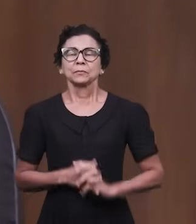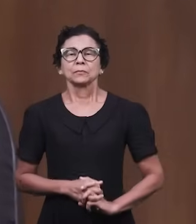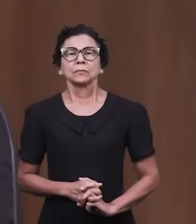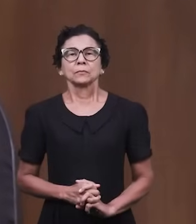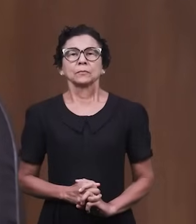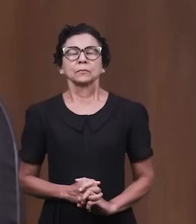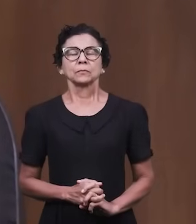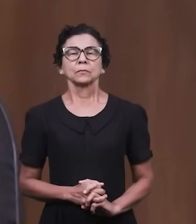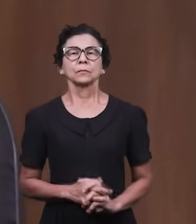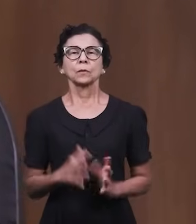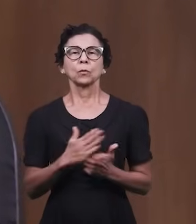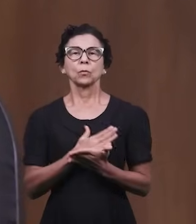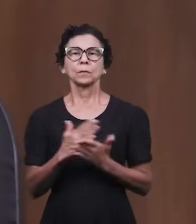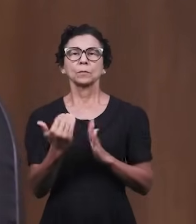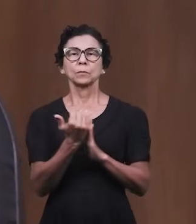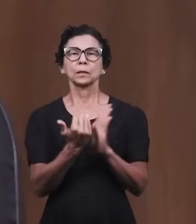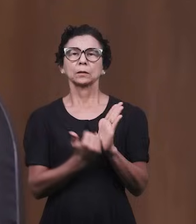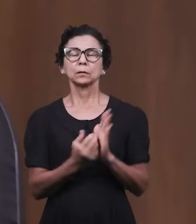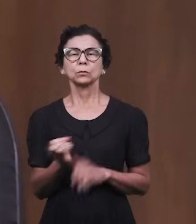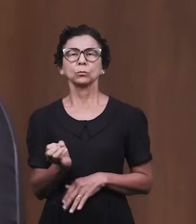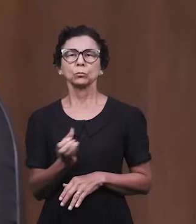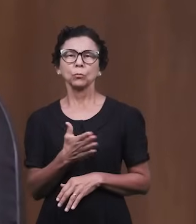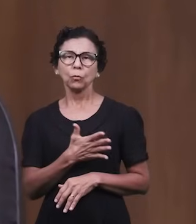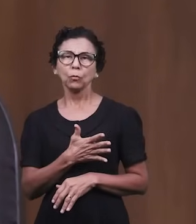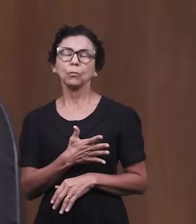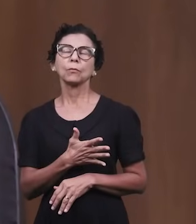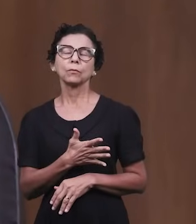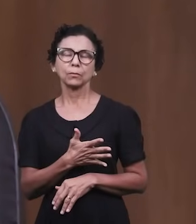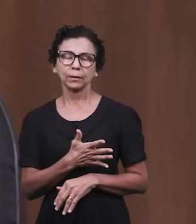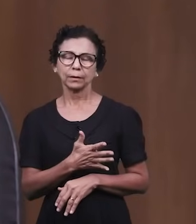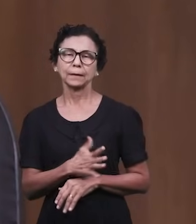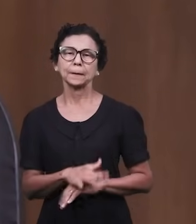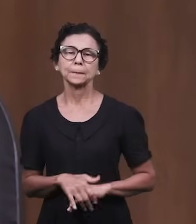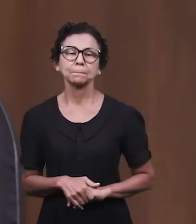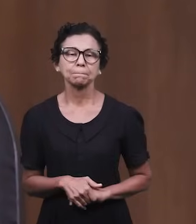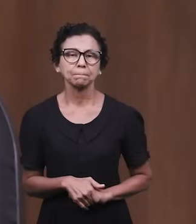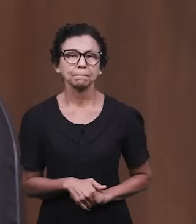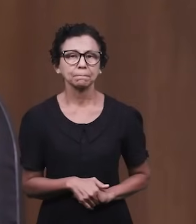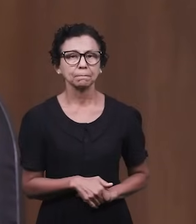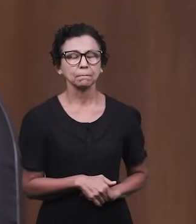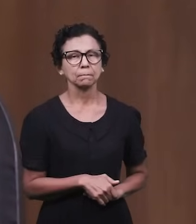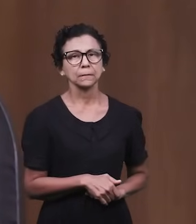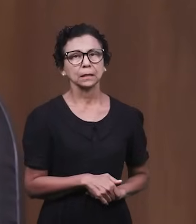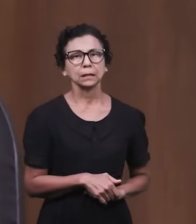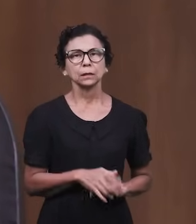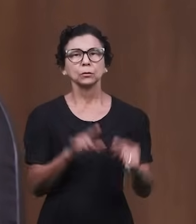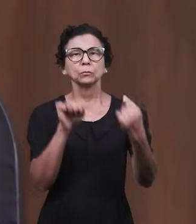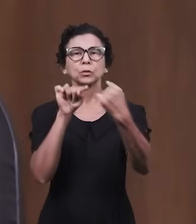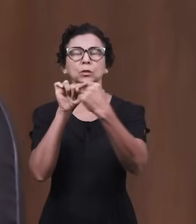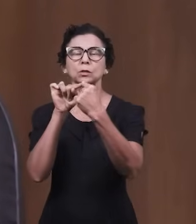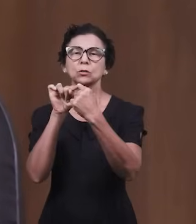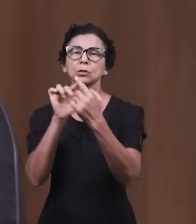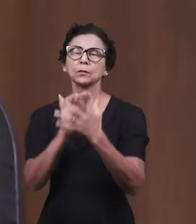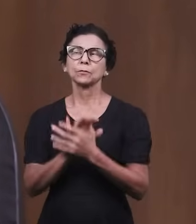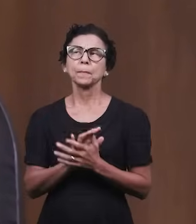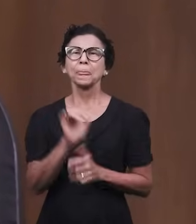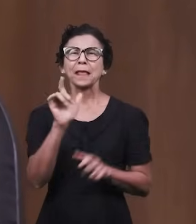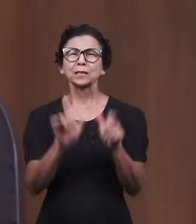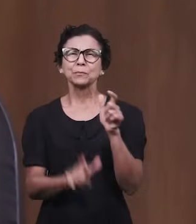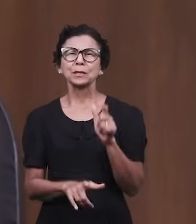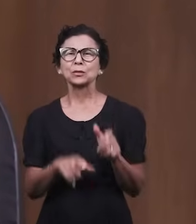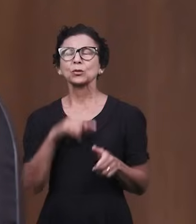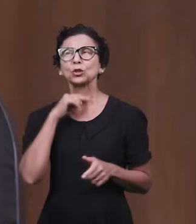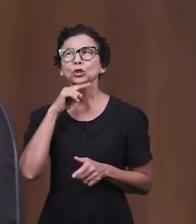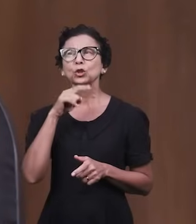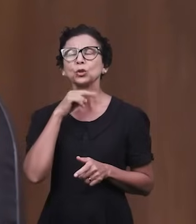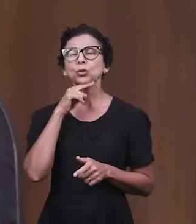dando início a um programa novo e esse programa é para responder as perguntas que as pessoas fazem, às